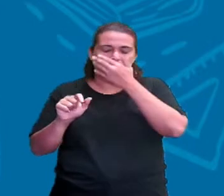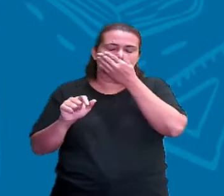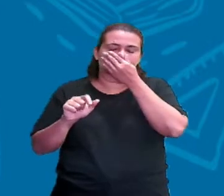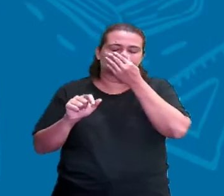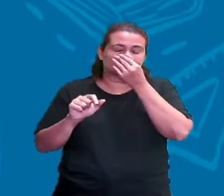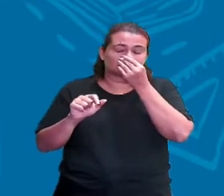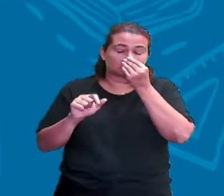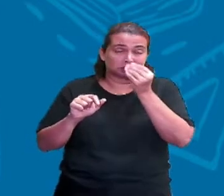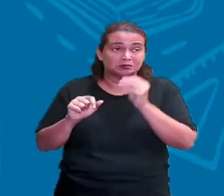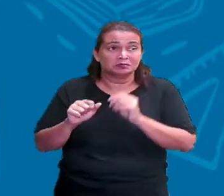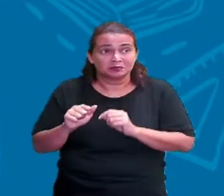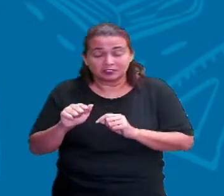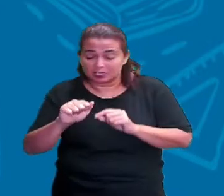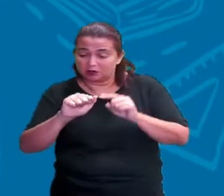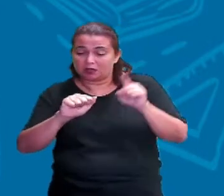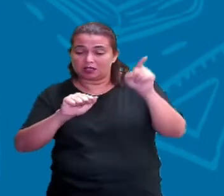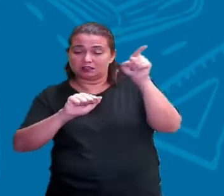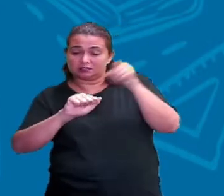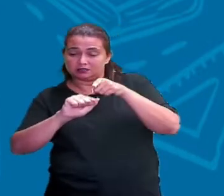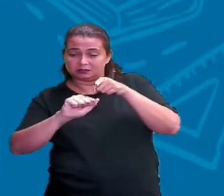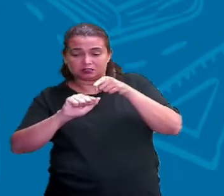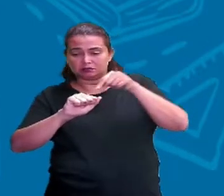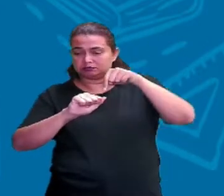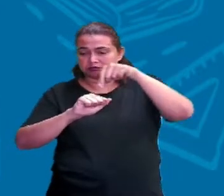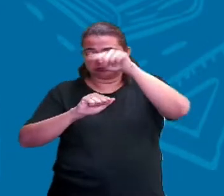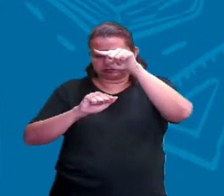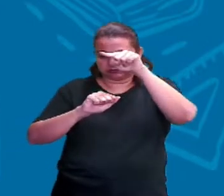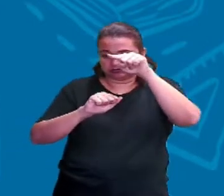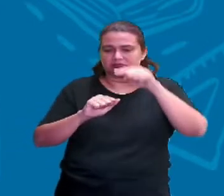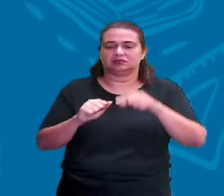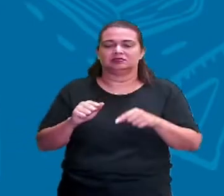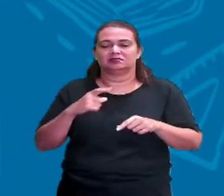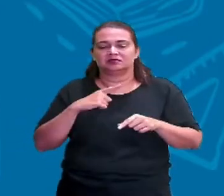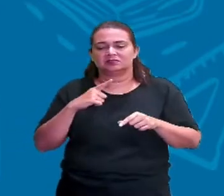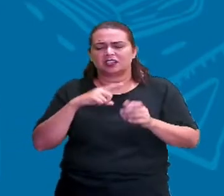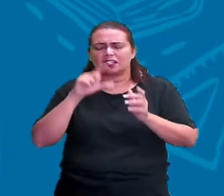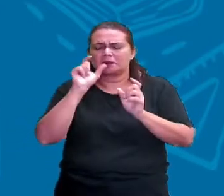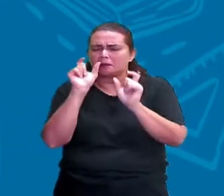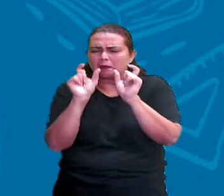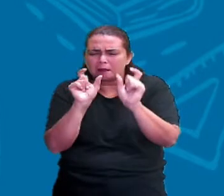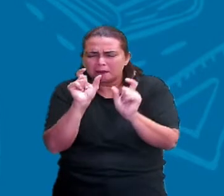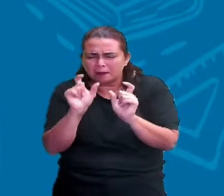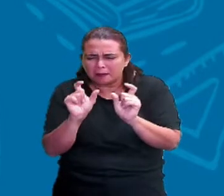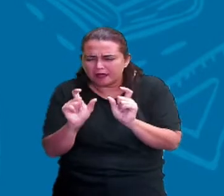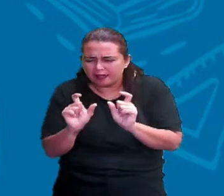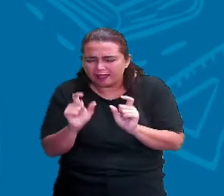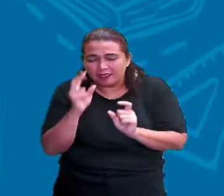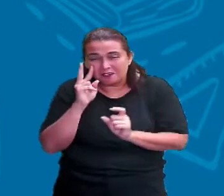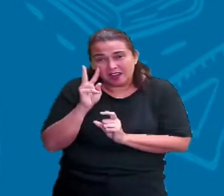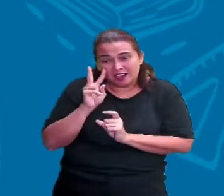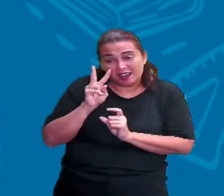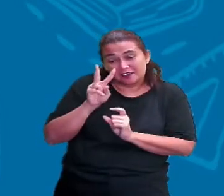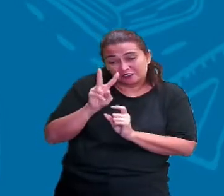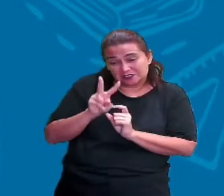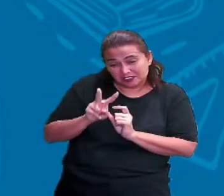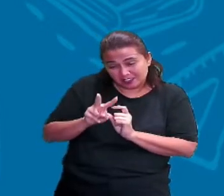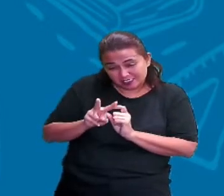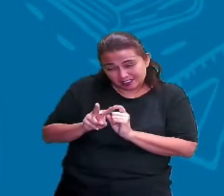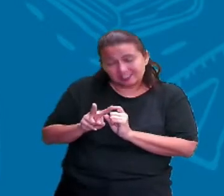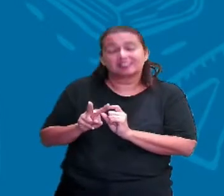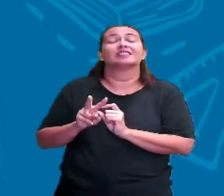agudo. Então, aí ele diz não fazer visitas, tomar cuidados higiênicos com o nariz e a